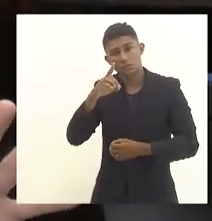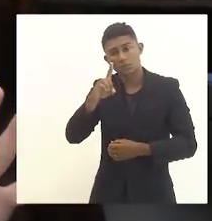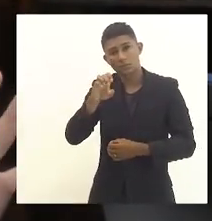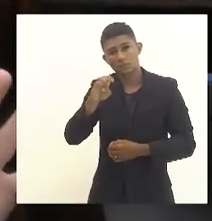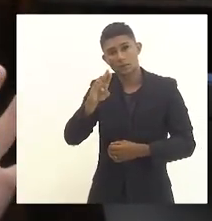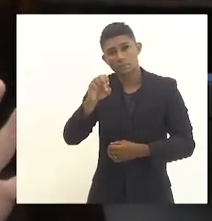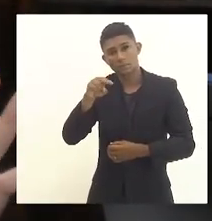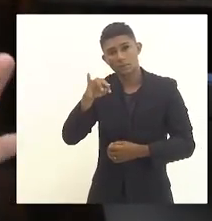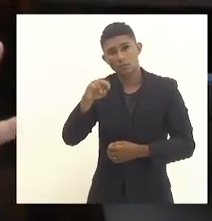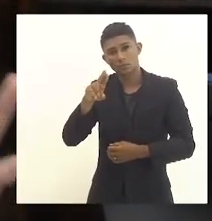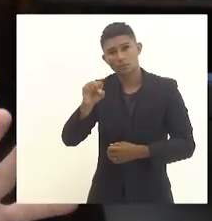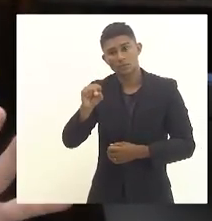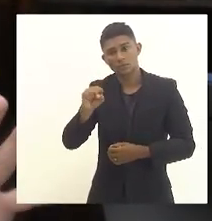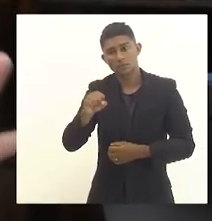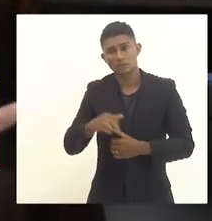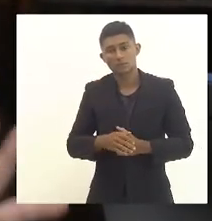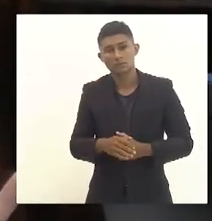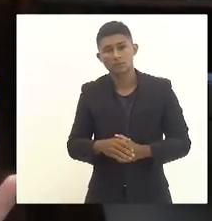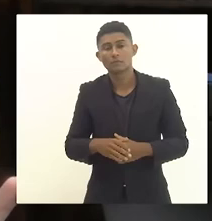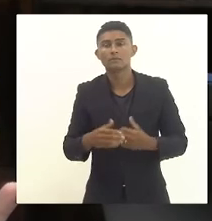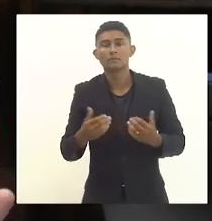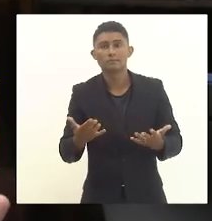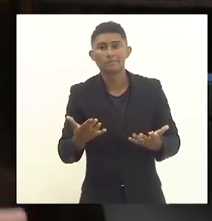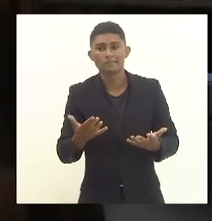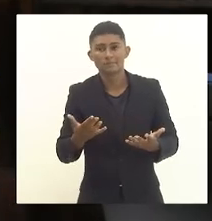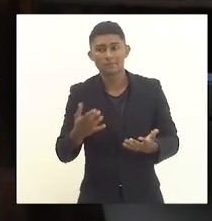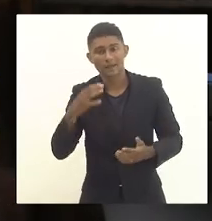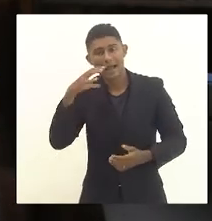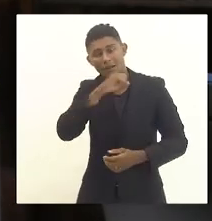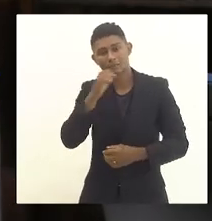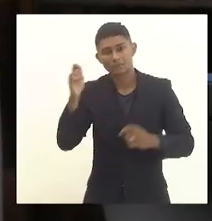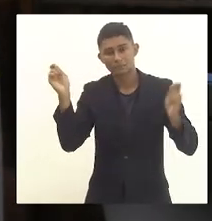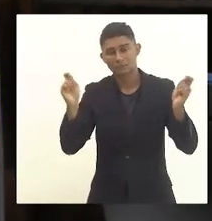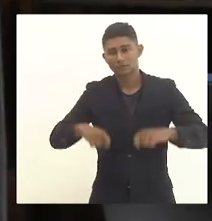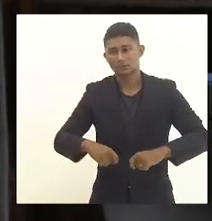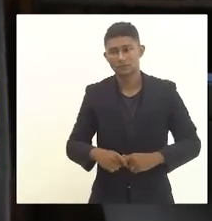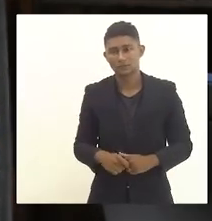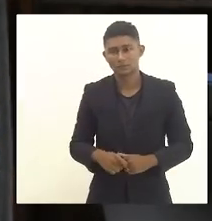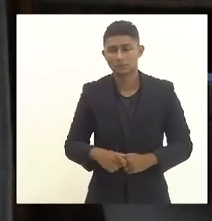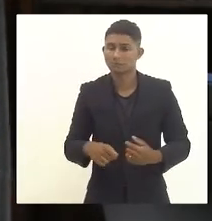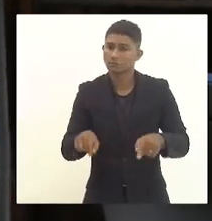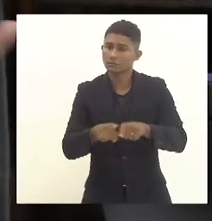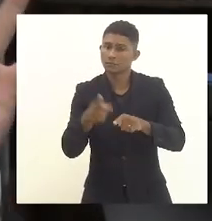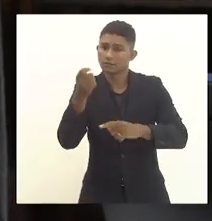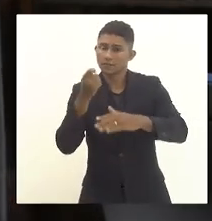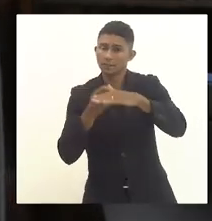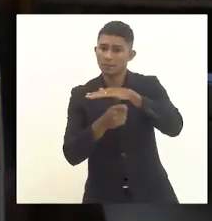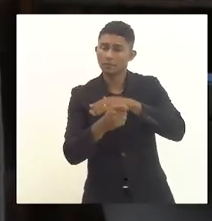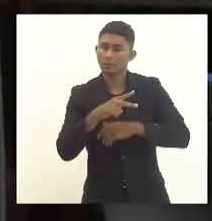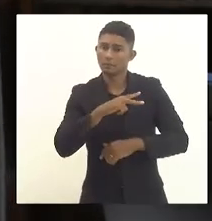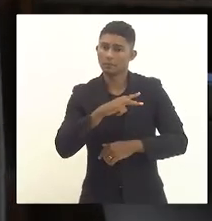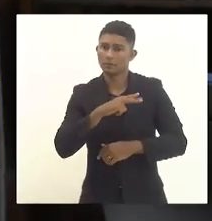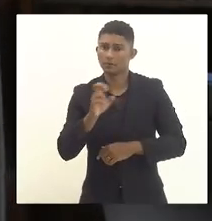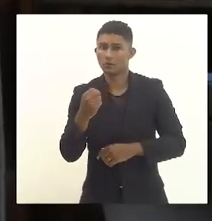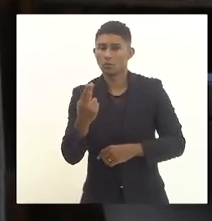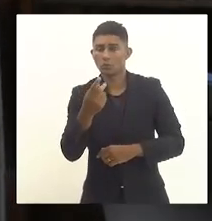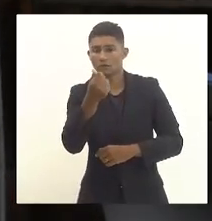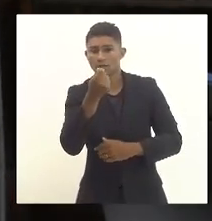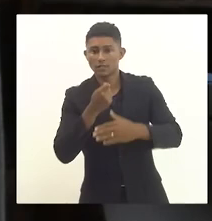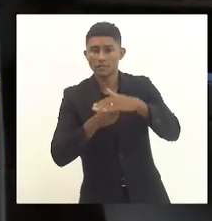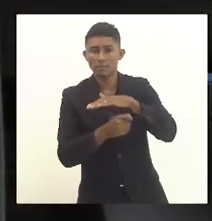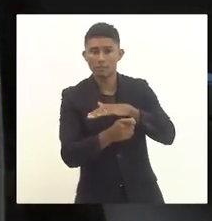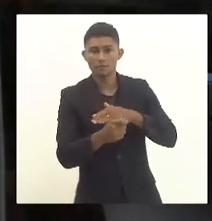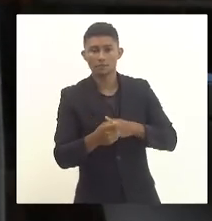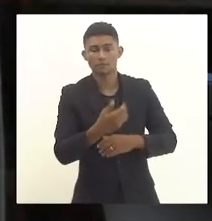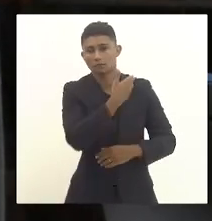pode tornar isso muito escalável e muito rápido, né, também financiamento privado, ou por meio do financiamento público